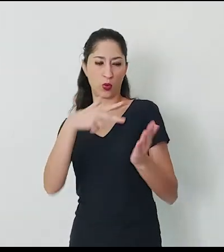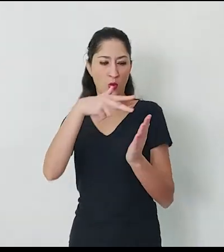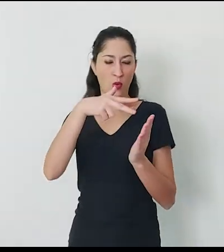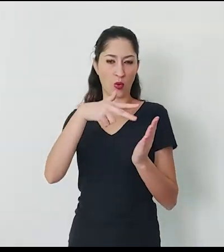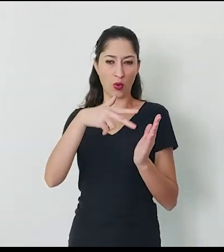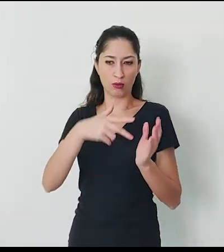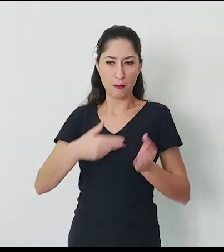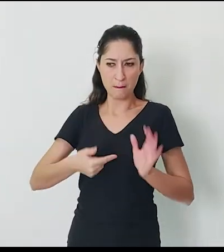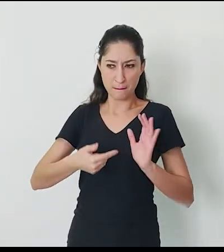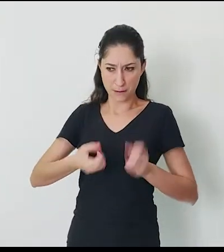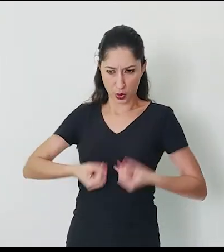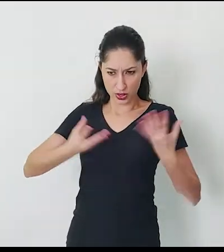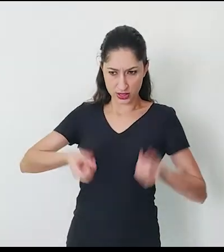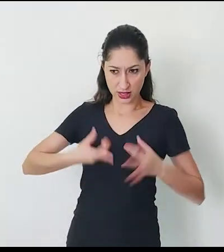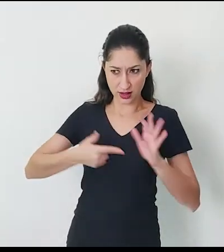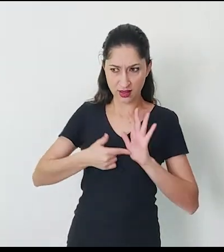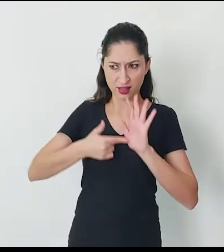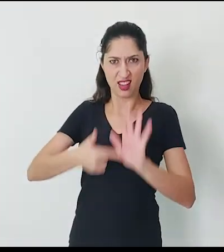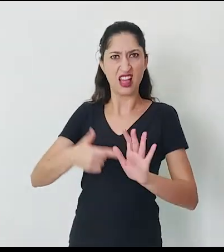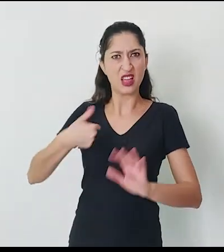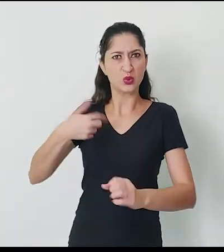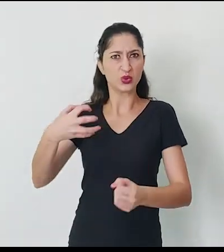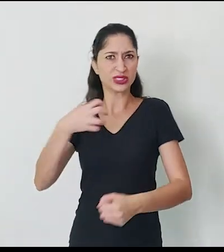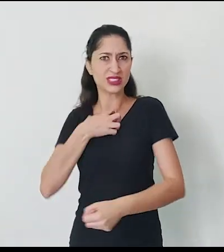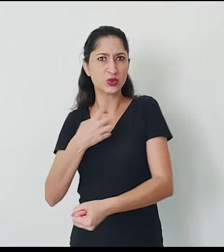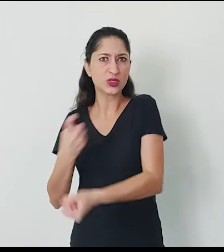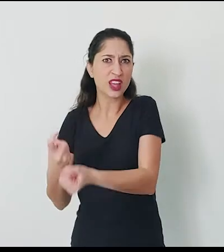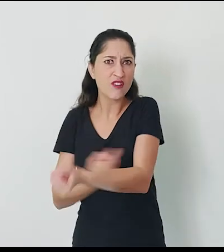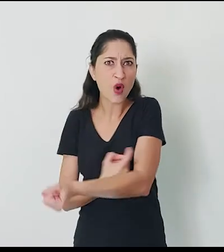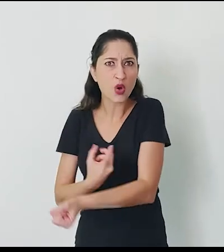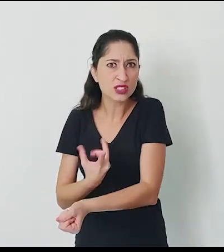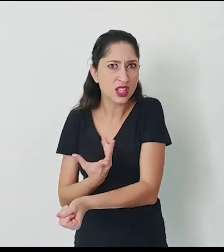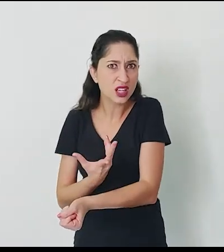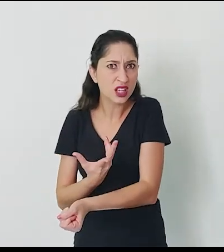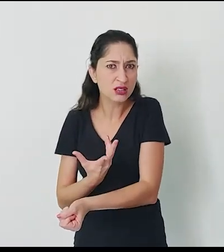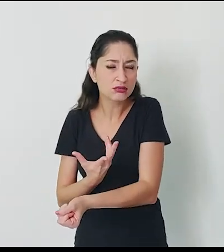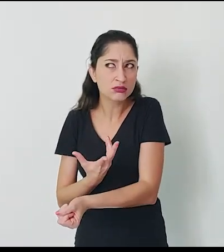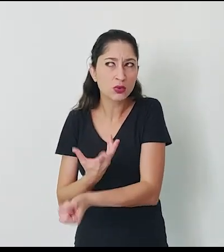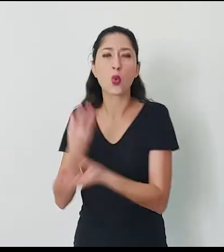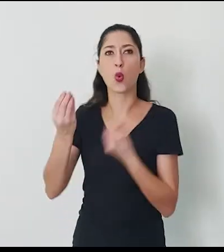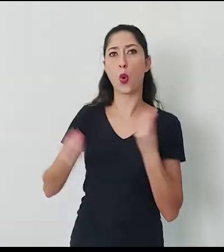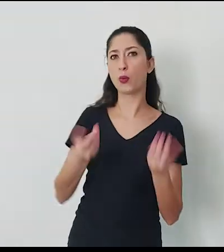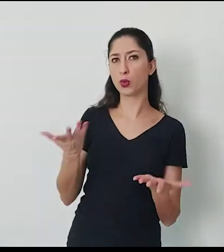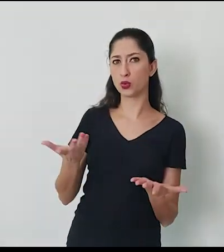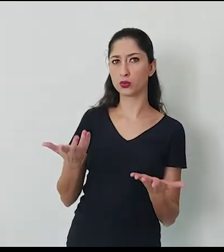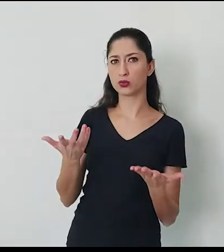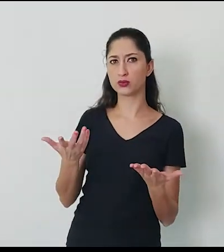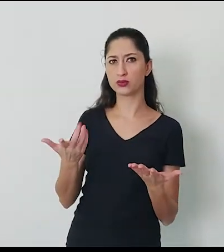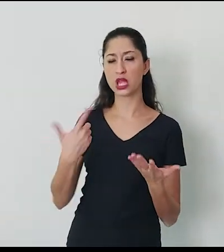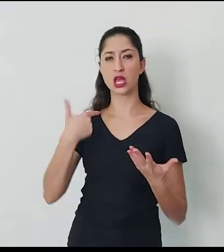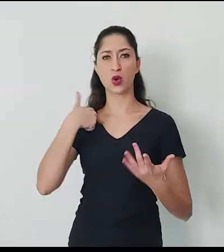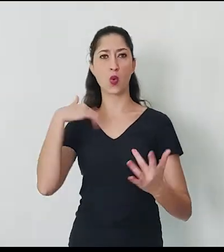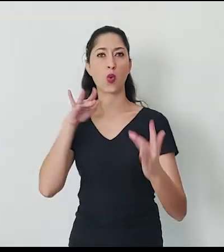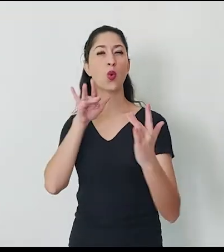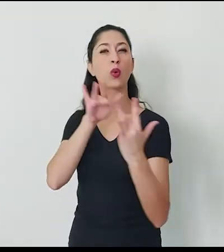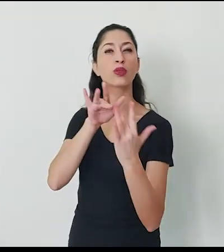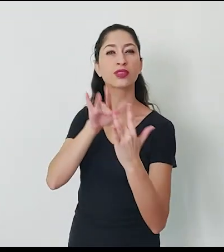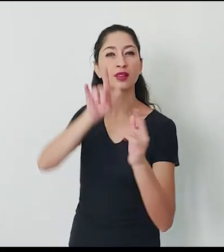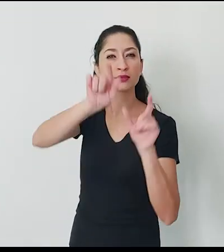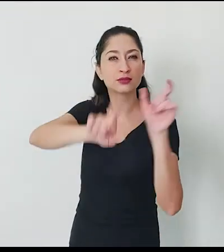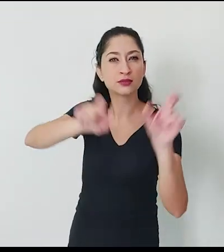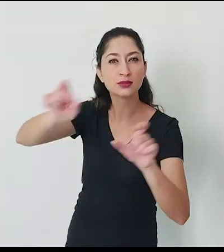os efeitos naturais. Será que eu me sinto nervosa? Sabe? Tipo assim, pensar nisso, né? E